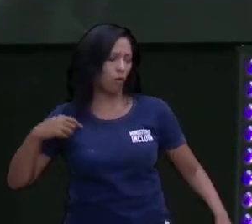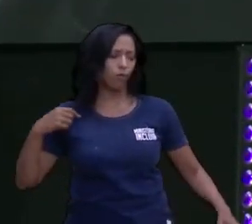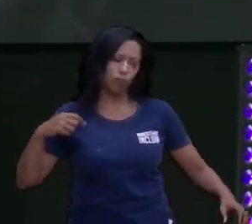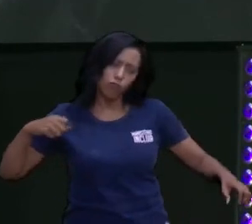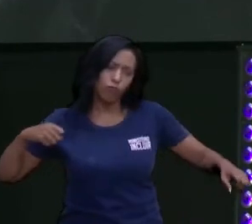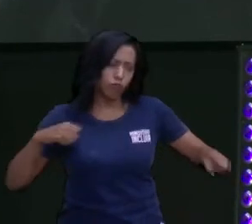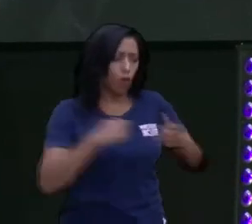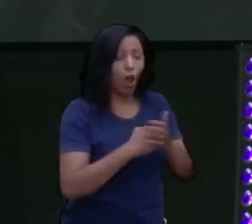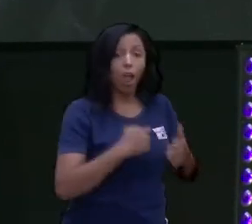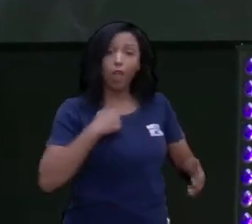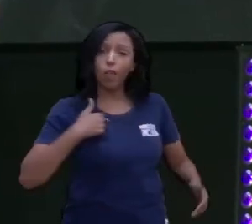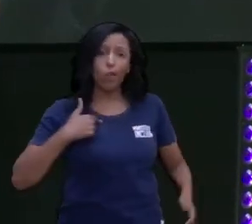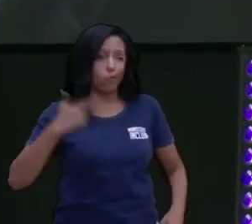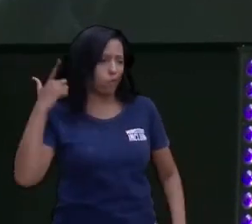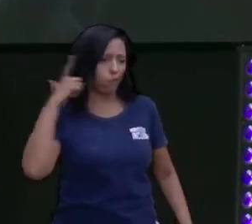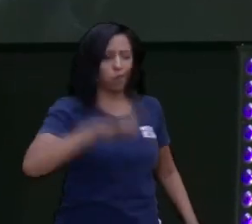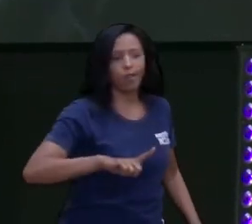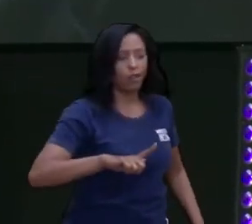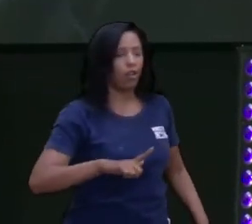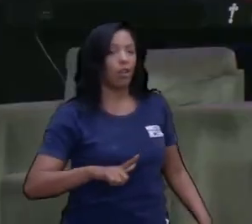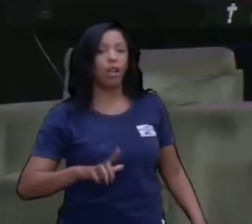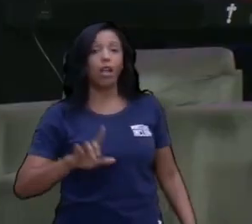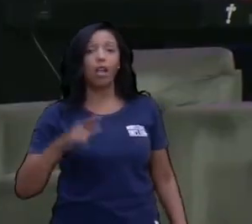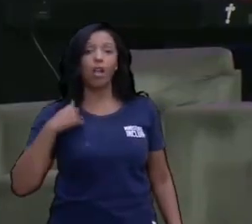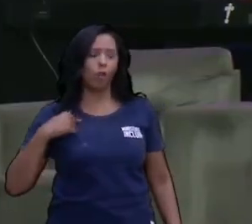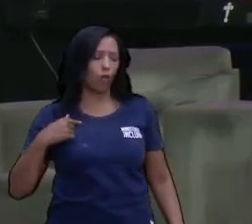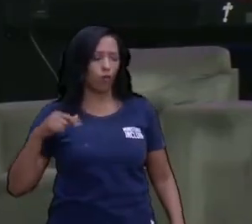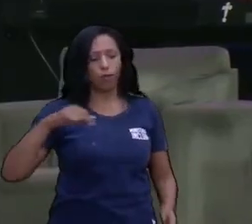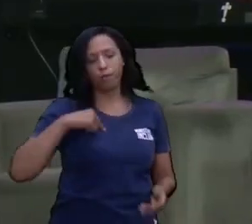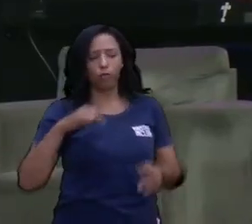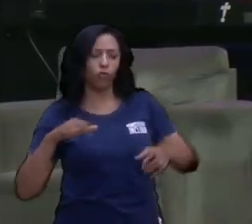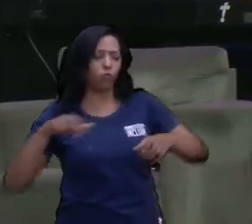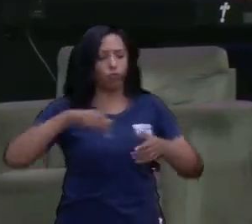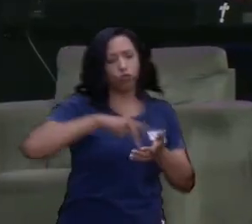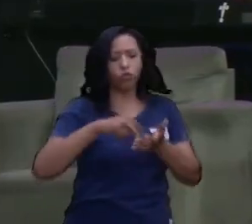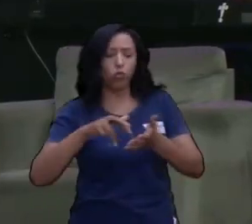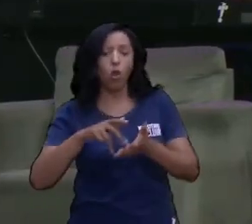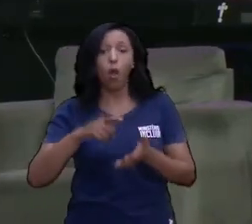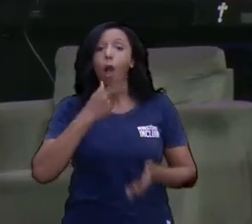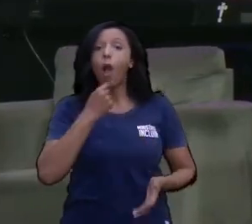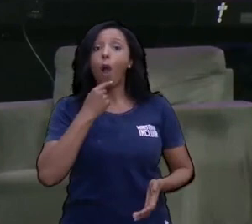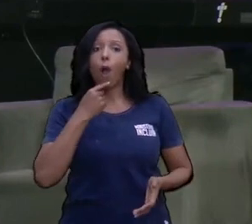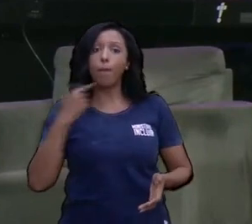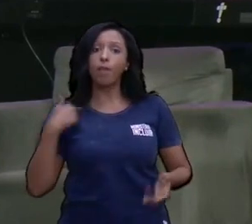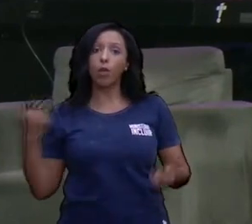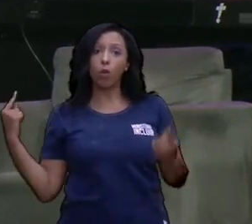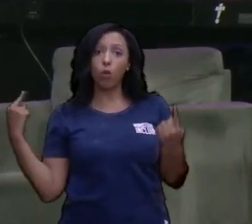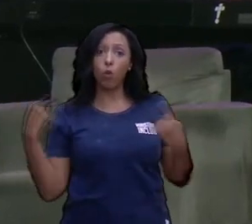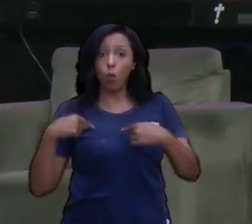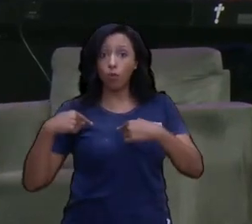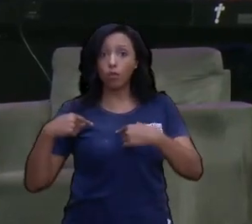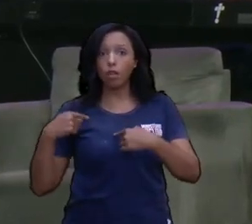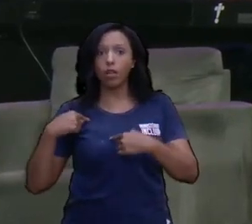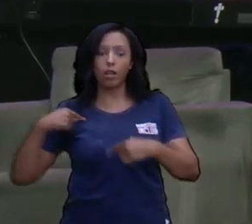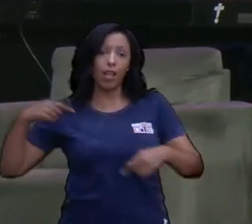aguentei firme e eu ganhei a jogada e quando Eu segui com a bola ele me deu um chute por trás